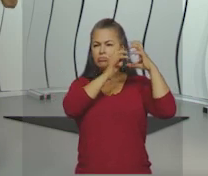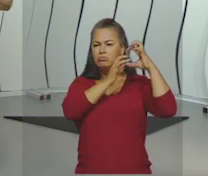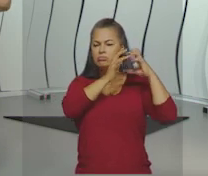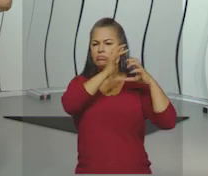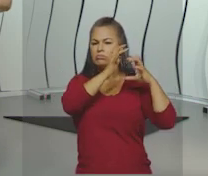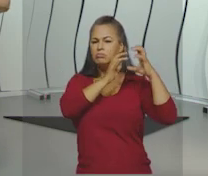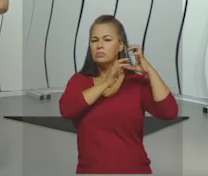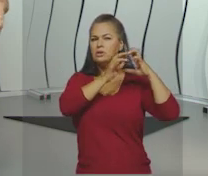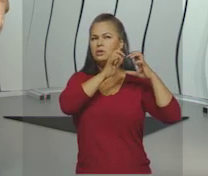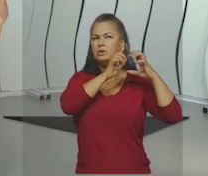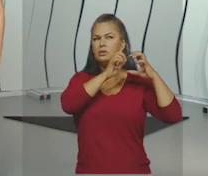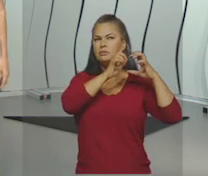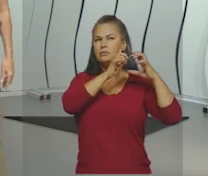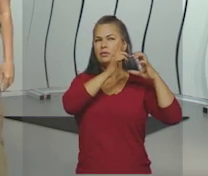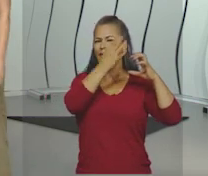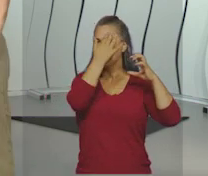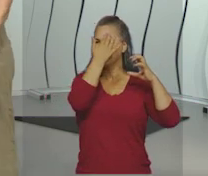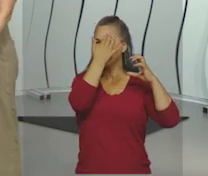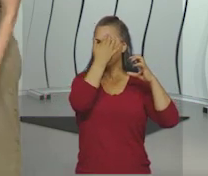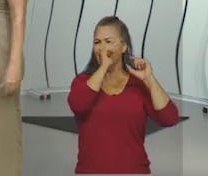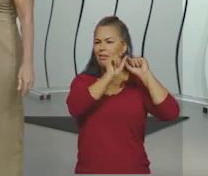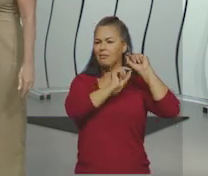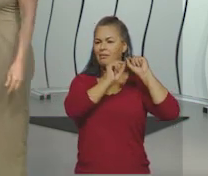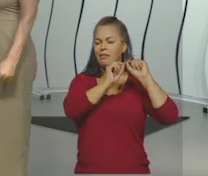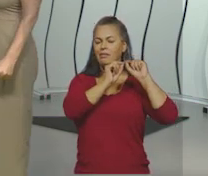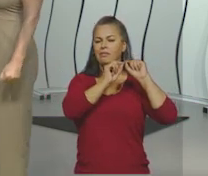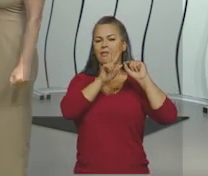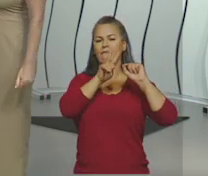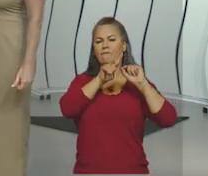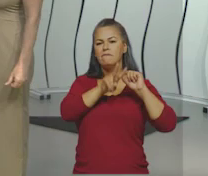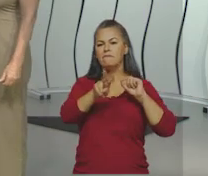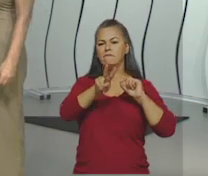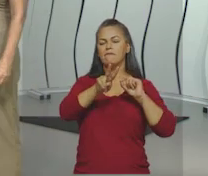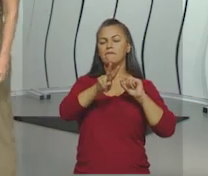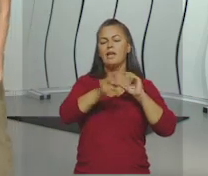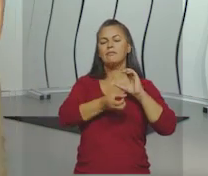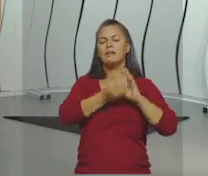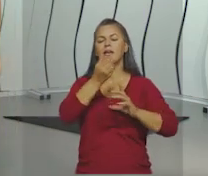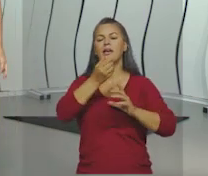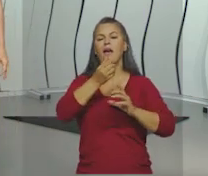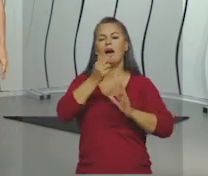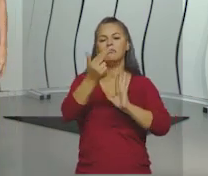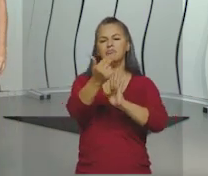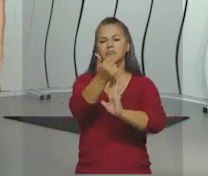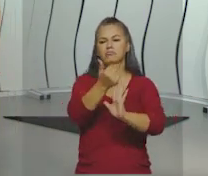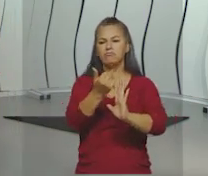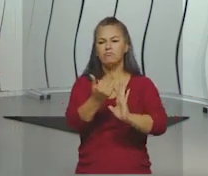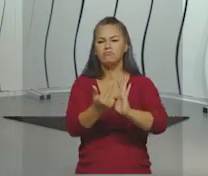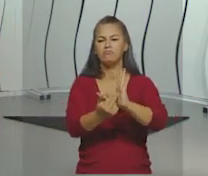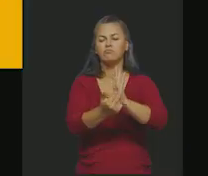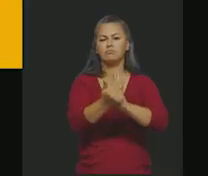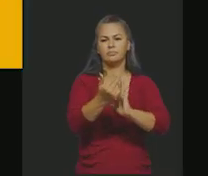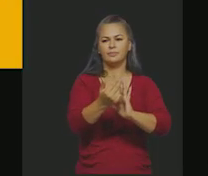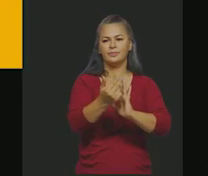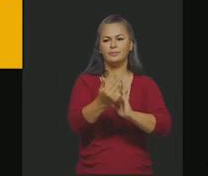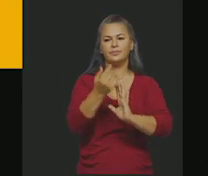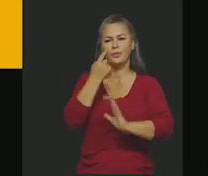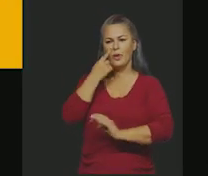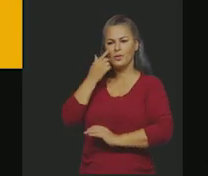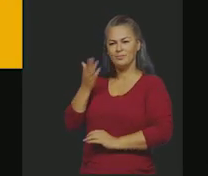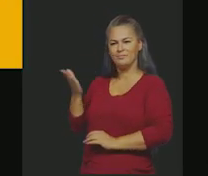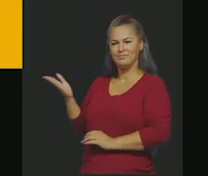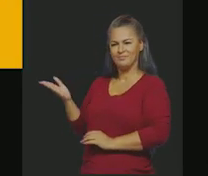interpretar esses impulsos, ok? E fazer, então, uma imagem. Olha que coisa interessante. O poder de